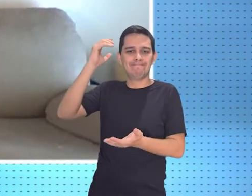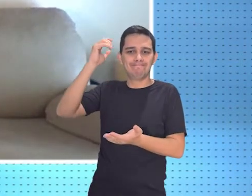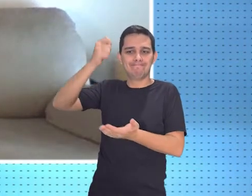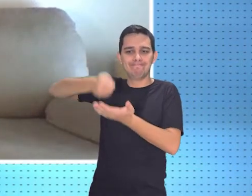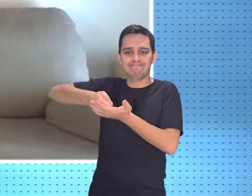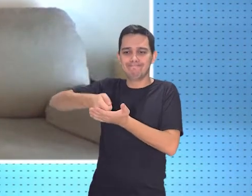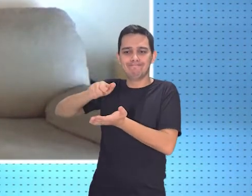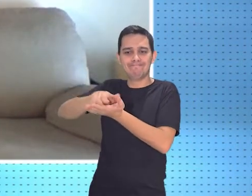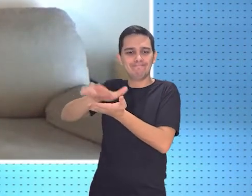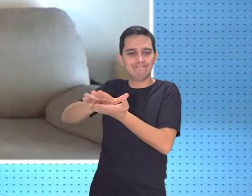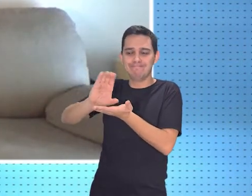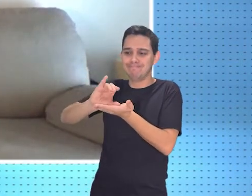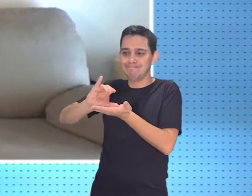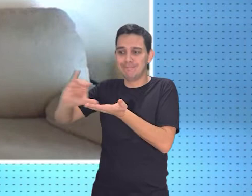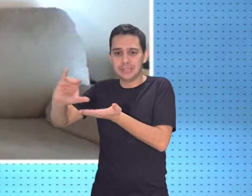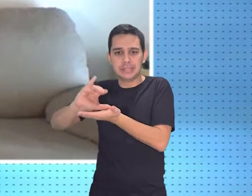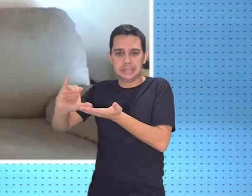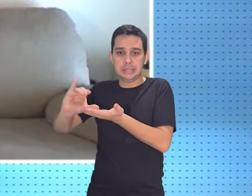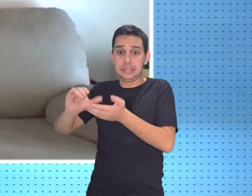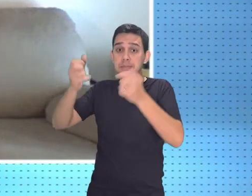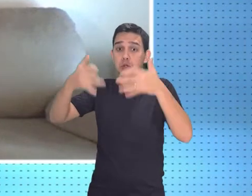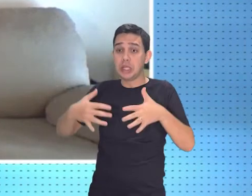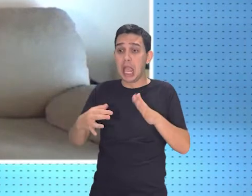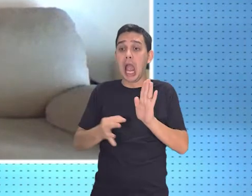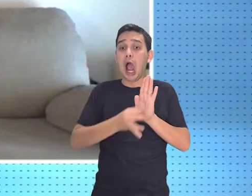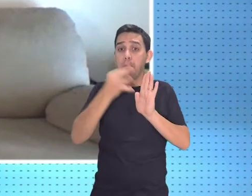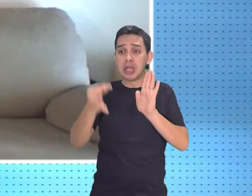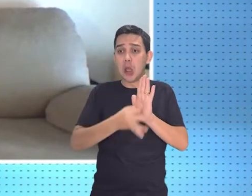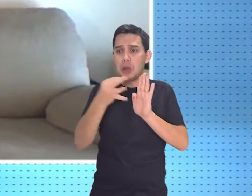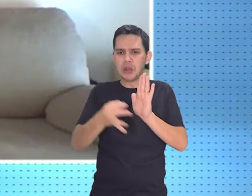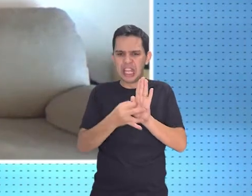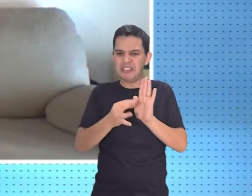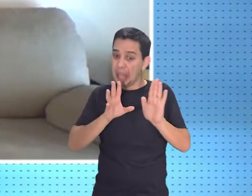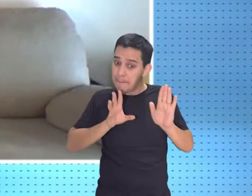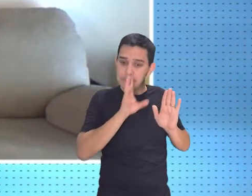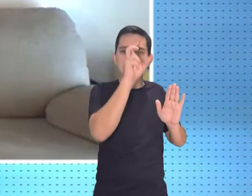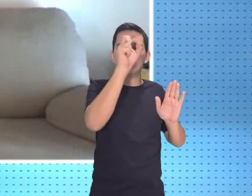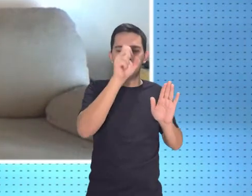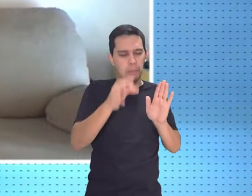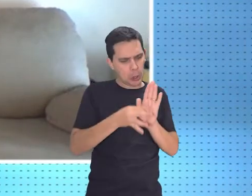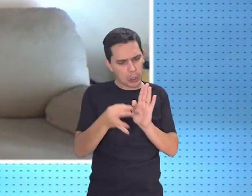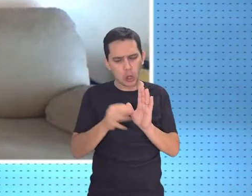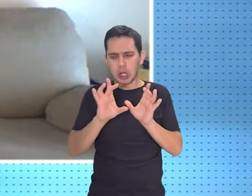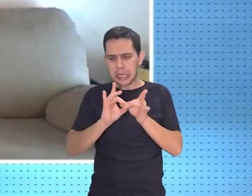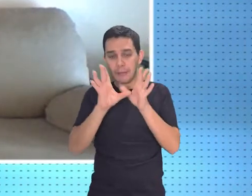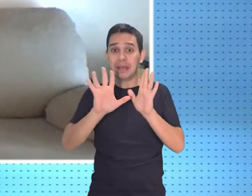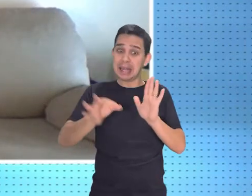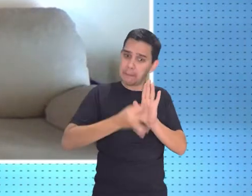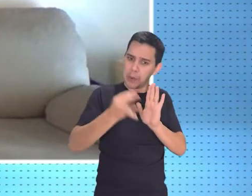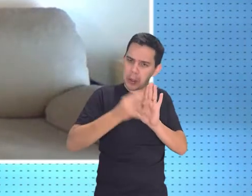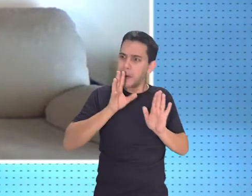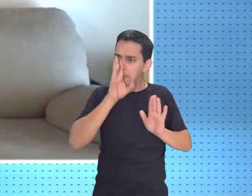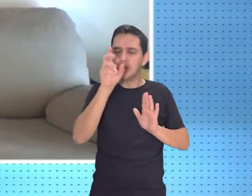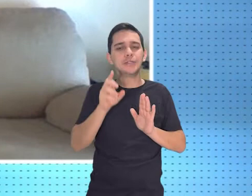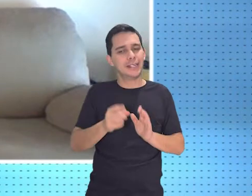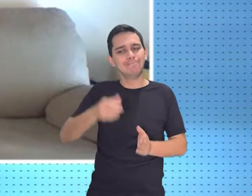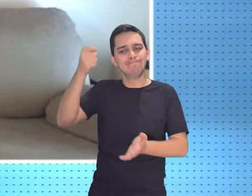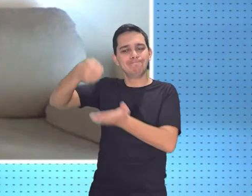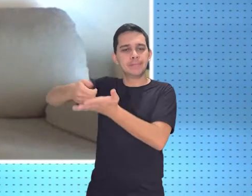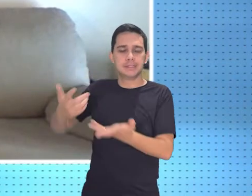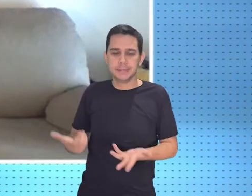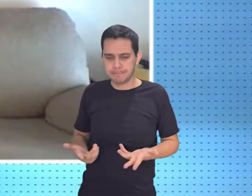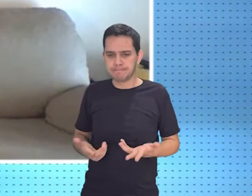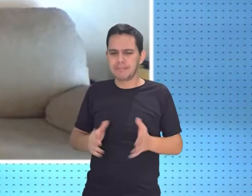extrapolou, o direito dele de se expressar. Nessa ponderação de princípios constitucionais,